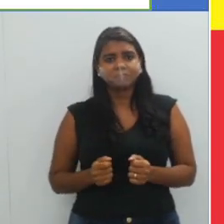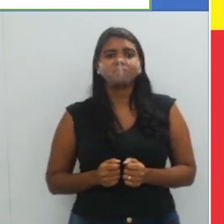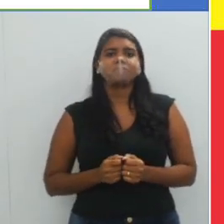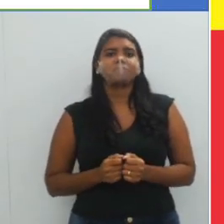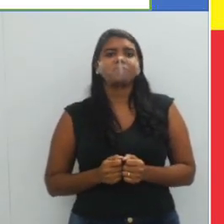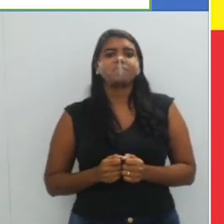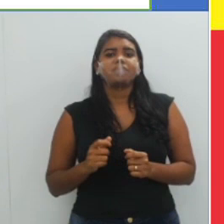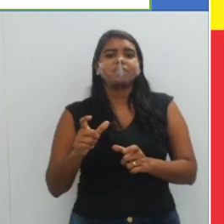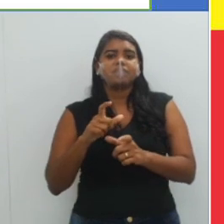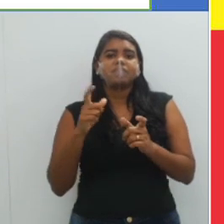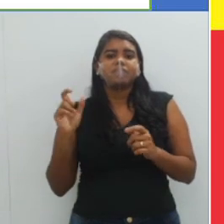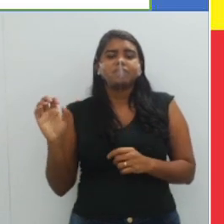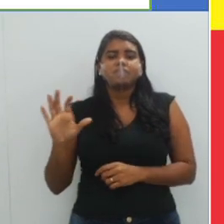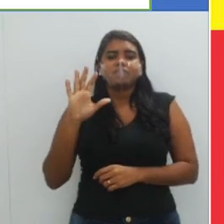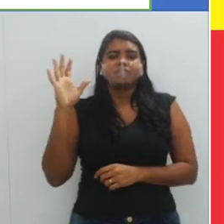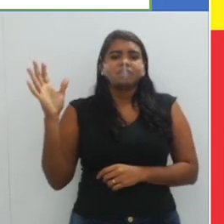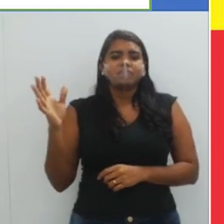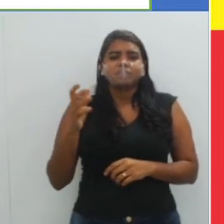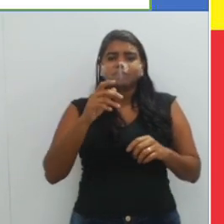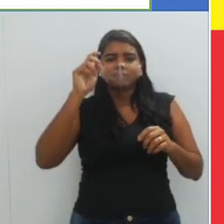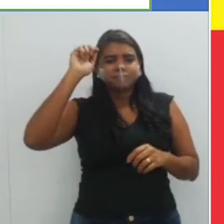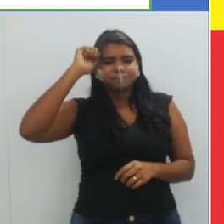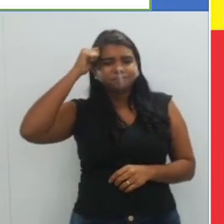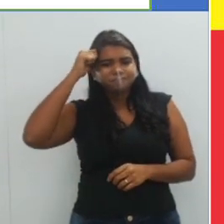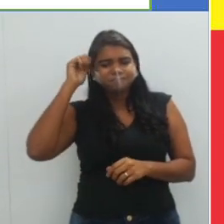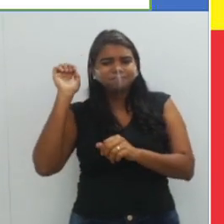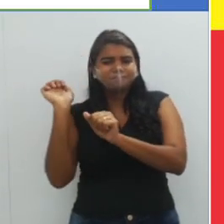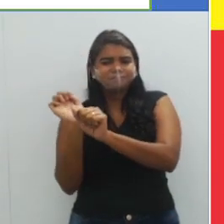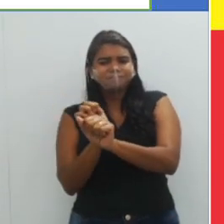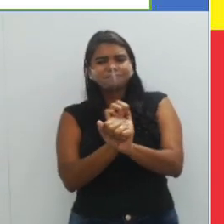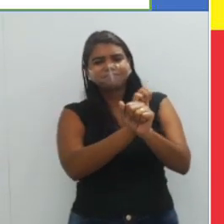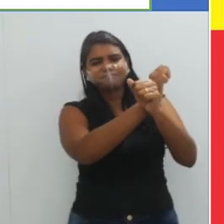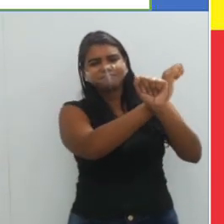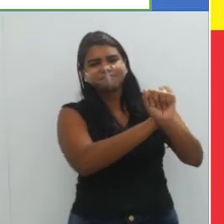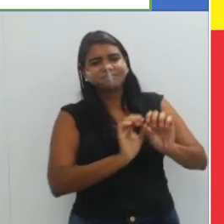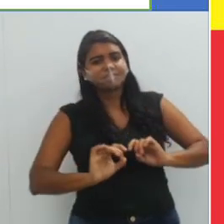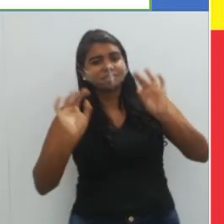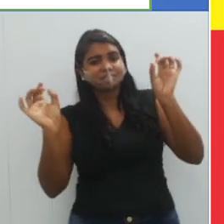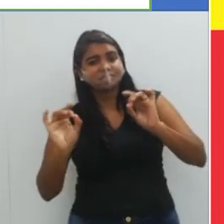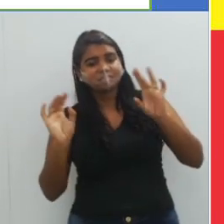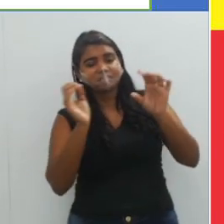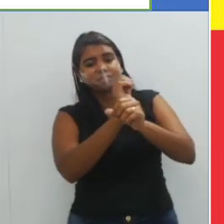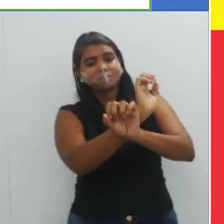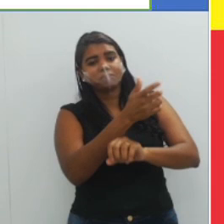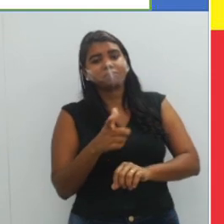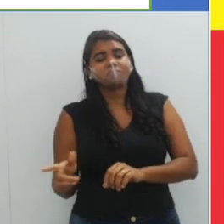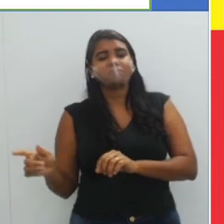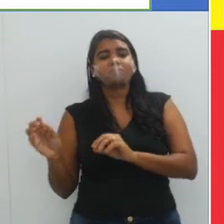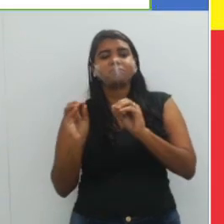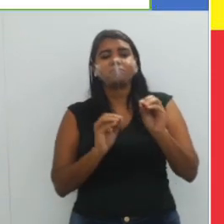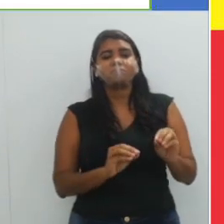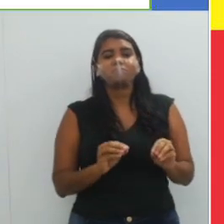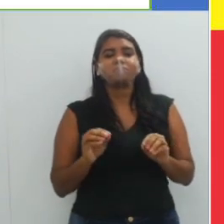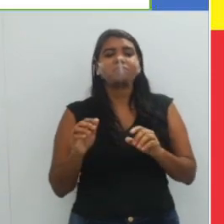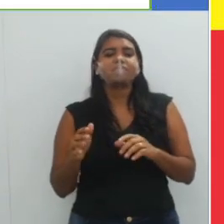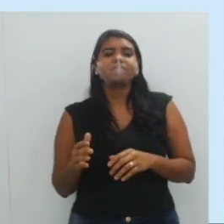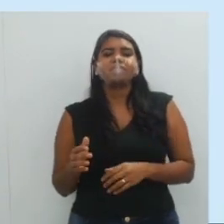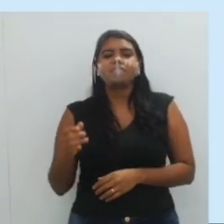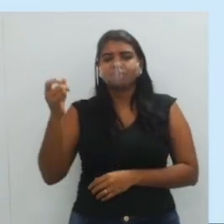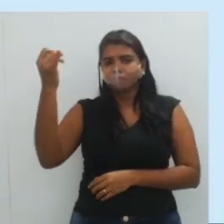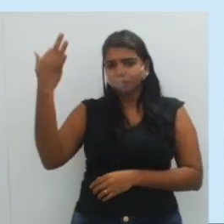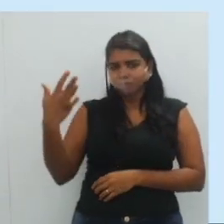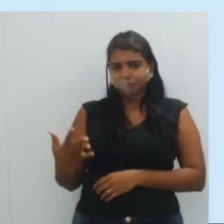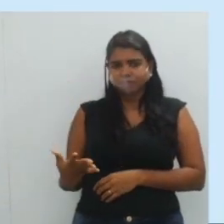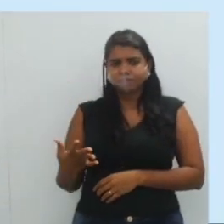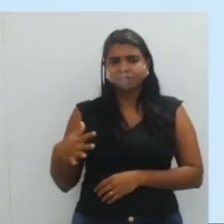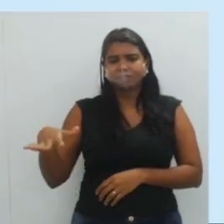o colonialismo europeu, os africanos foram capturados e vendidos como escravos. Então vejam só, quando eu falo em